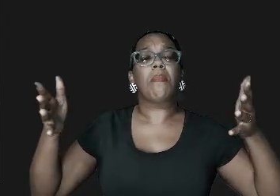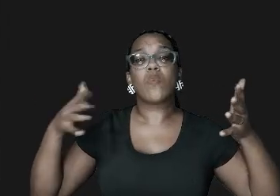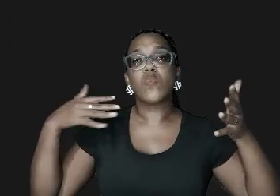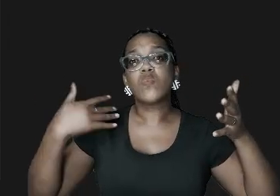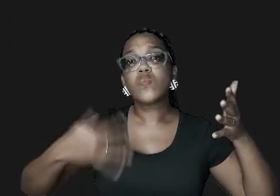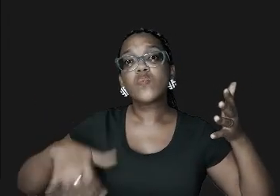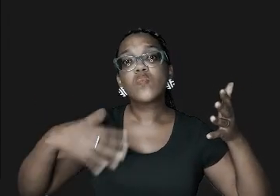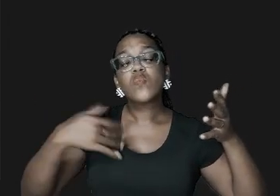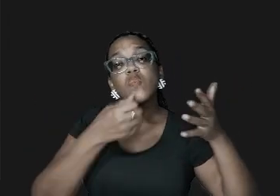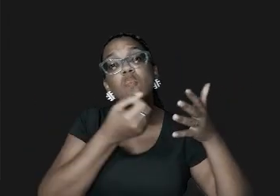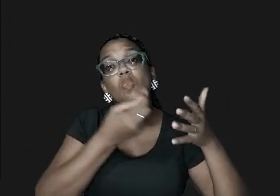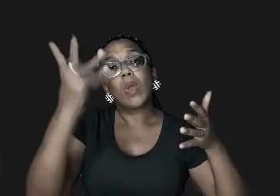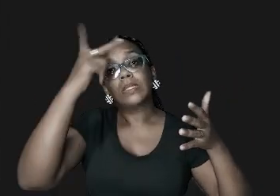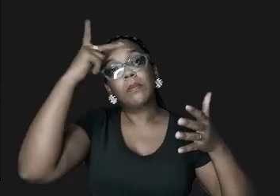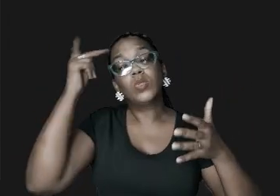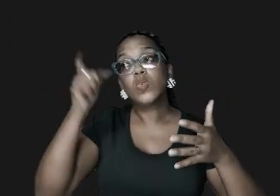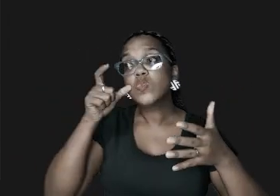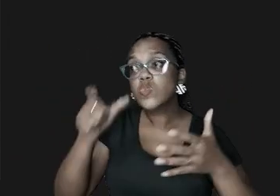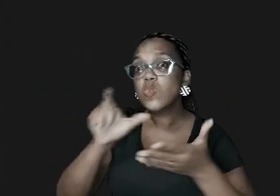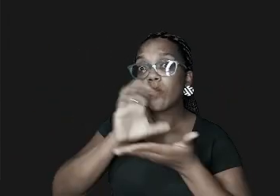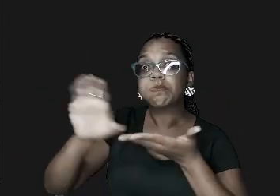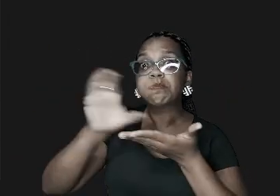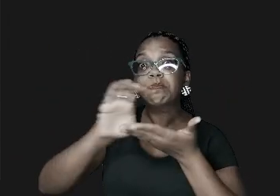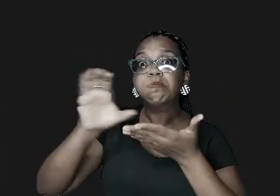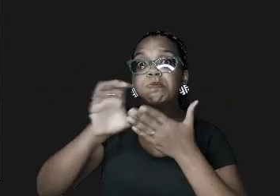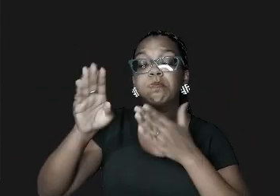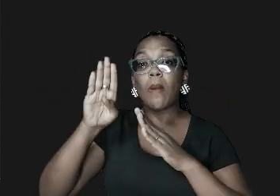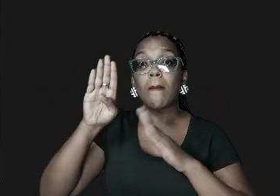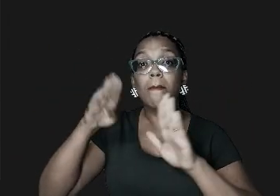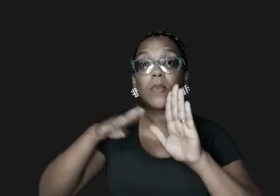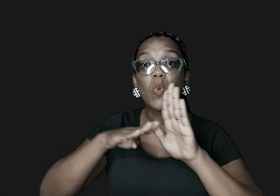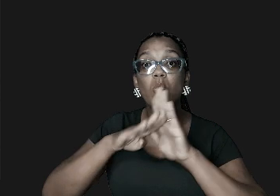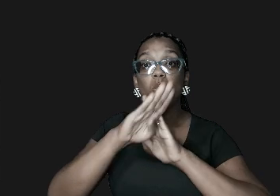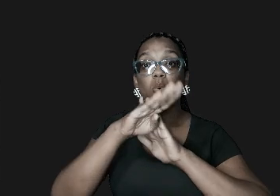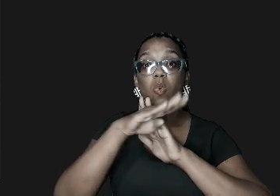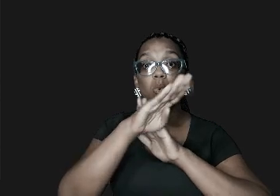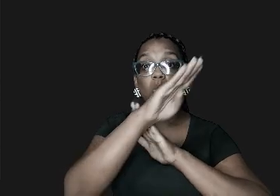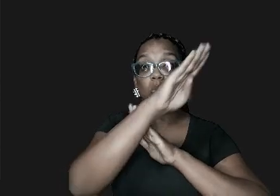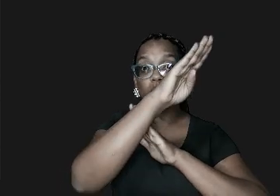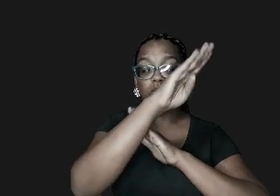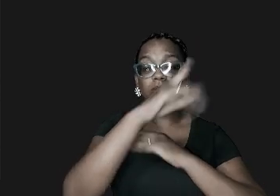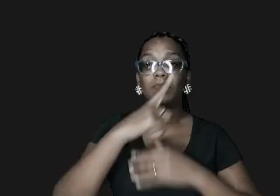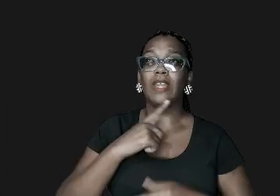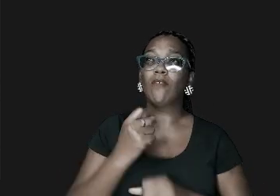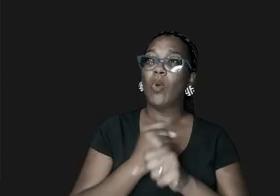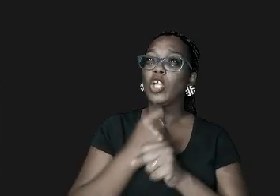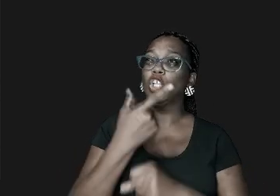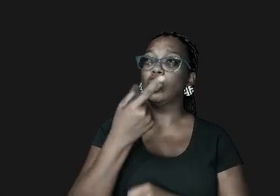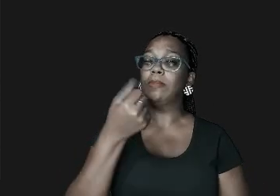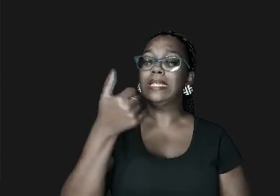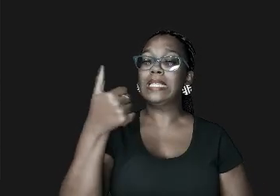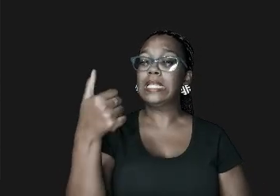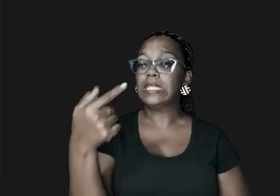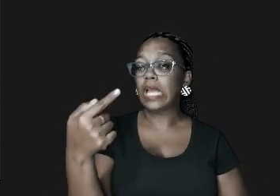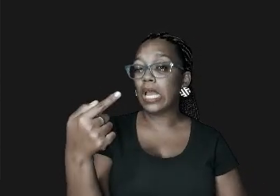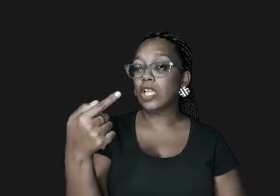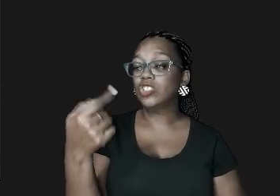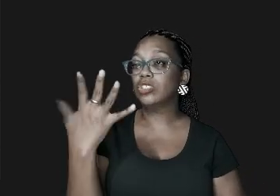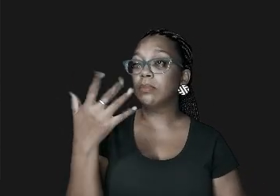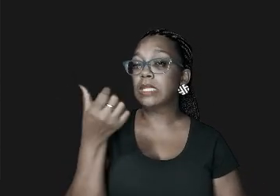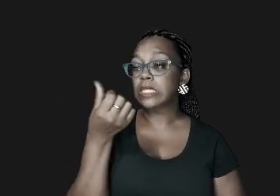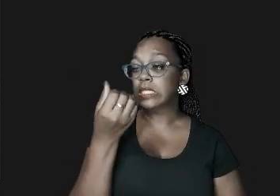causou um aumento vertiginoso do número de investidores na bolsa então a gente passou